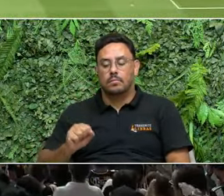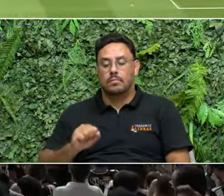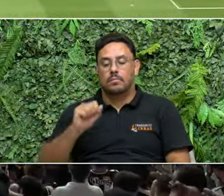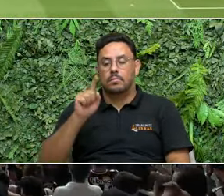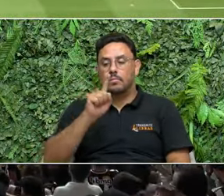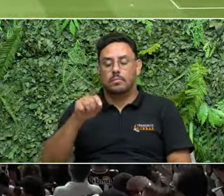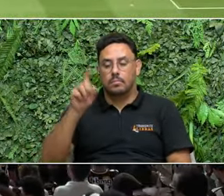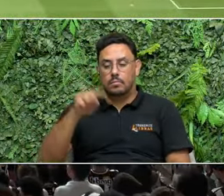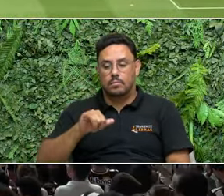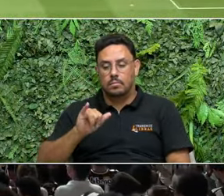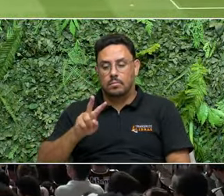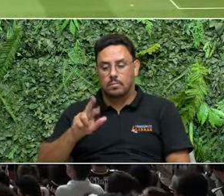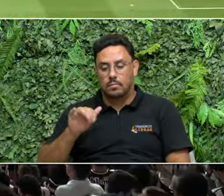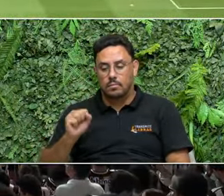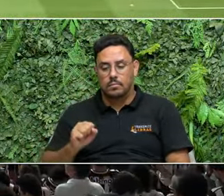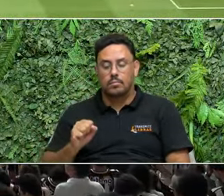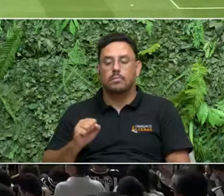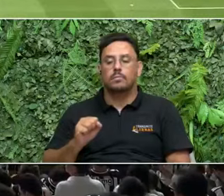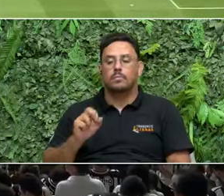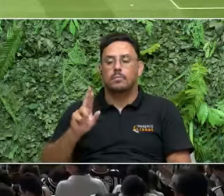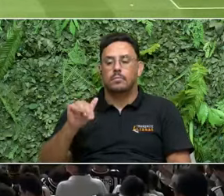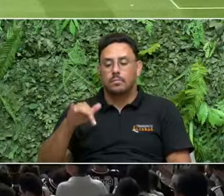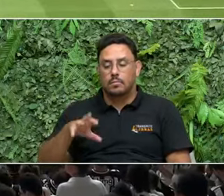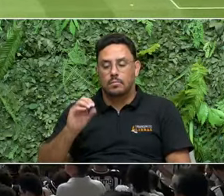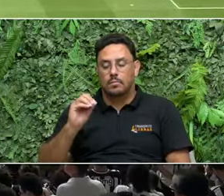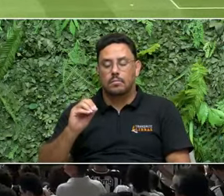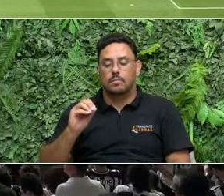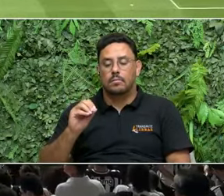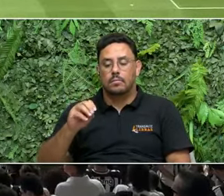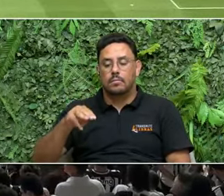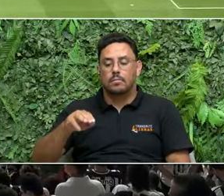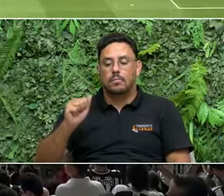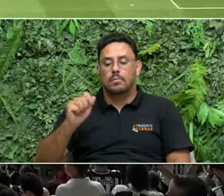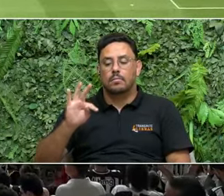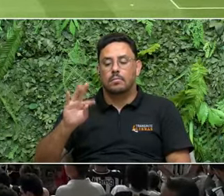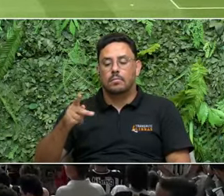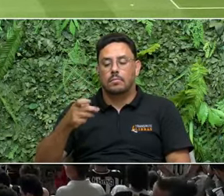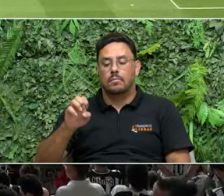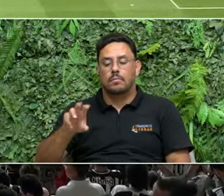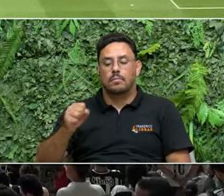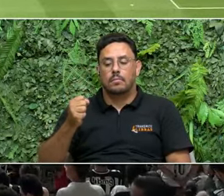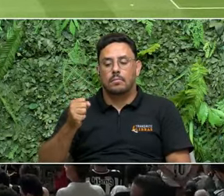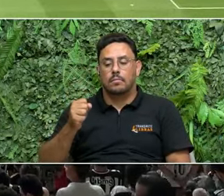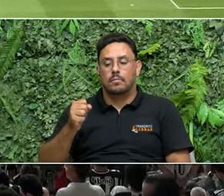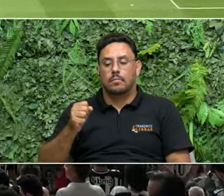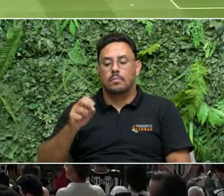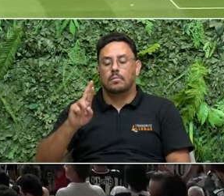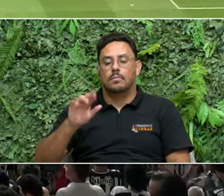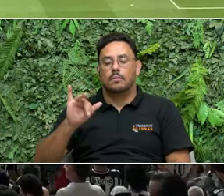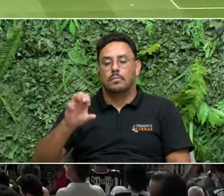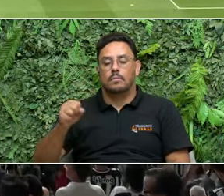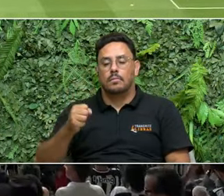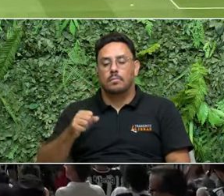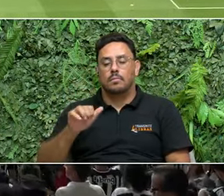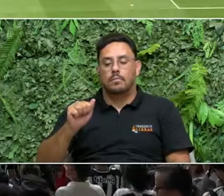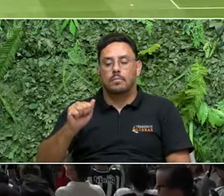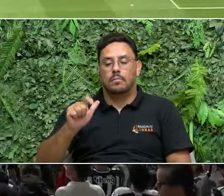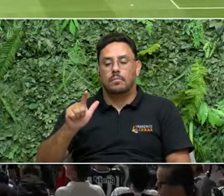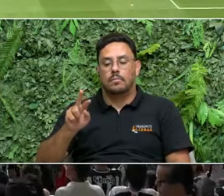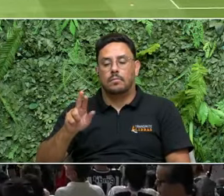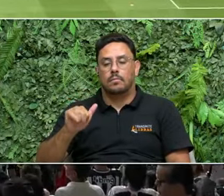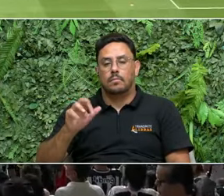Ivaldo Lucas Silva ramirão Mateus Vital Ross Fuentes Álvaro barreal